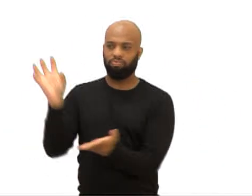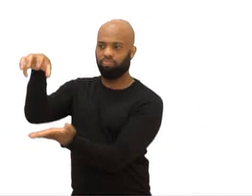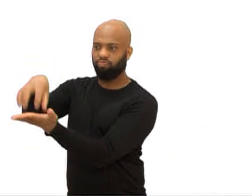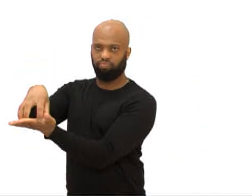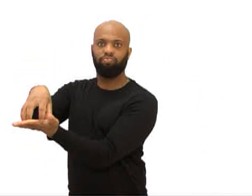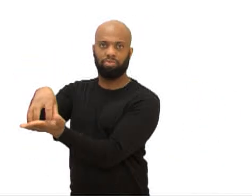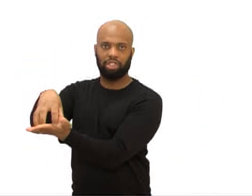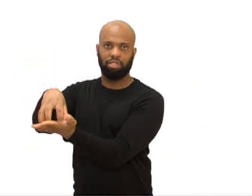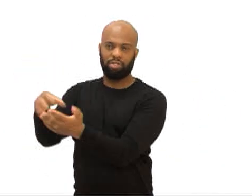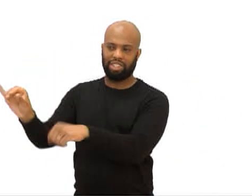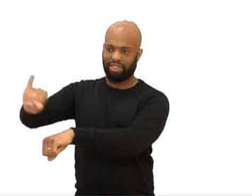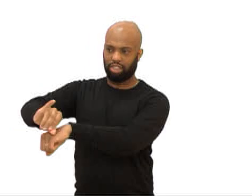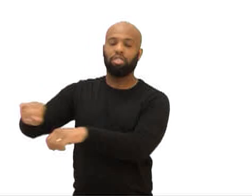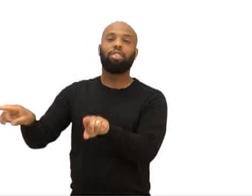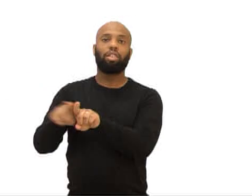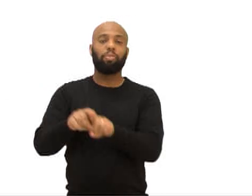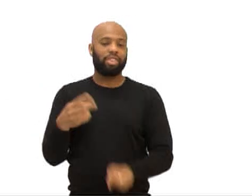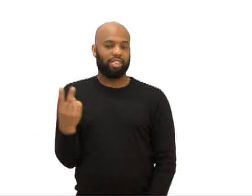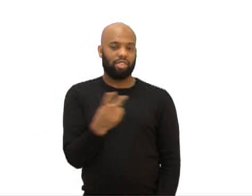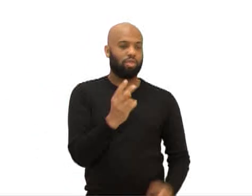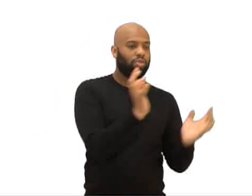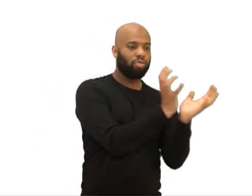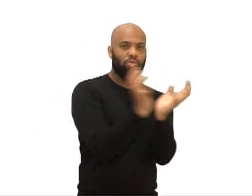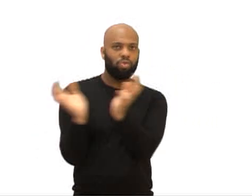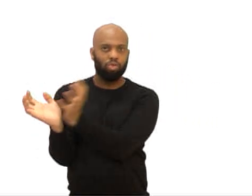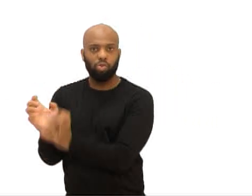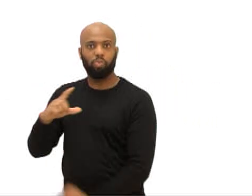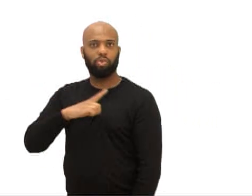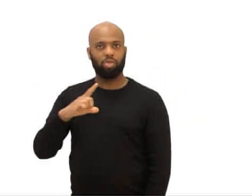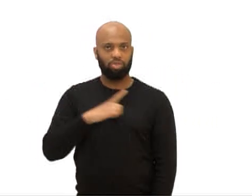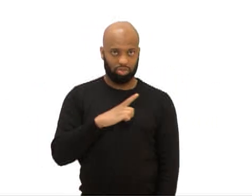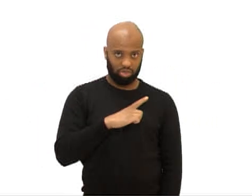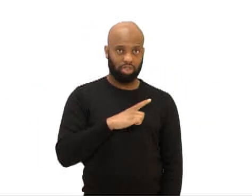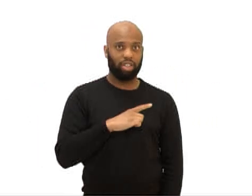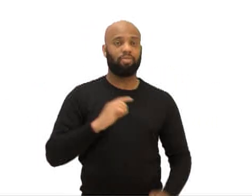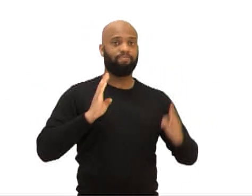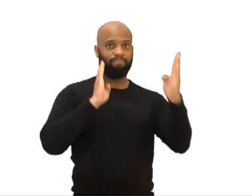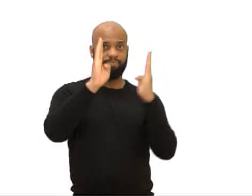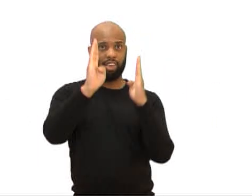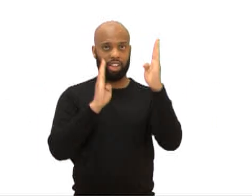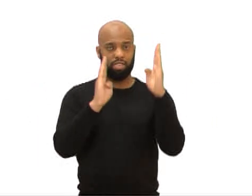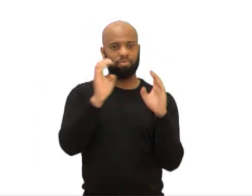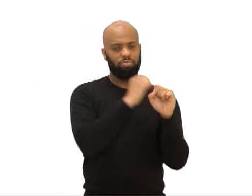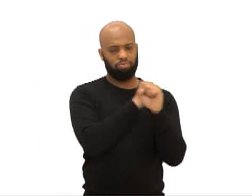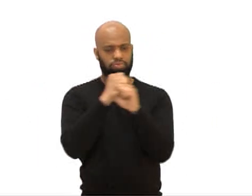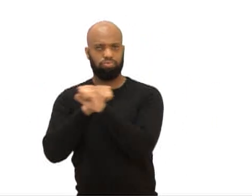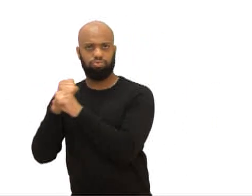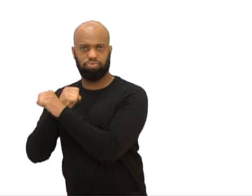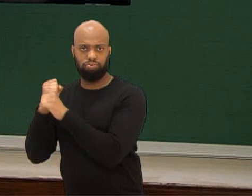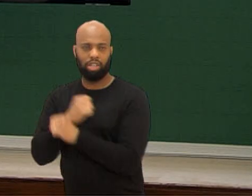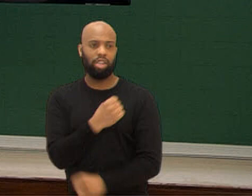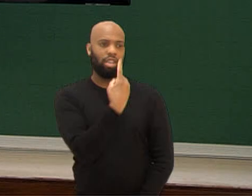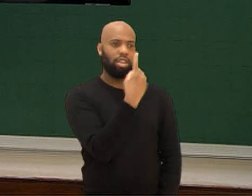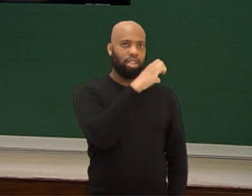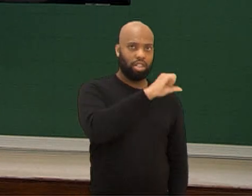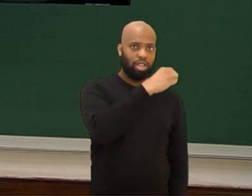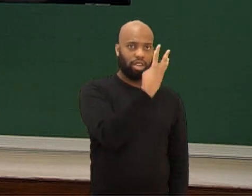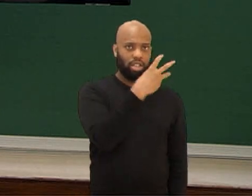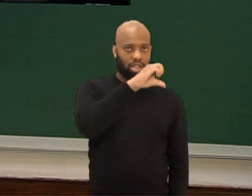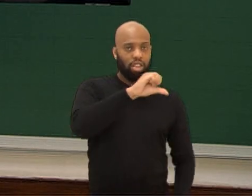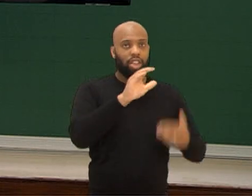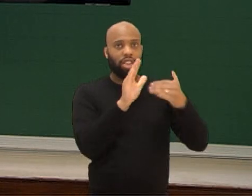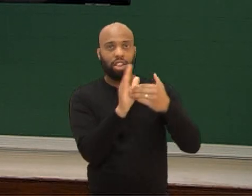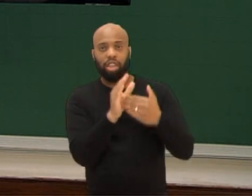né? E esses dois grupos, os aliados e o eixo, durante todos esses anos, de 39 a 45,